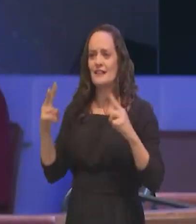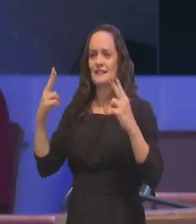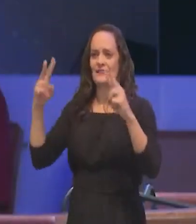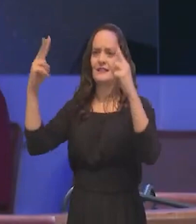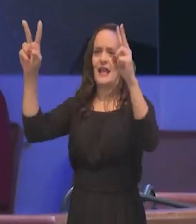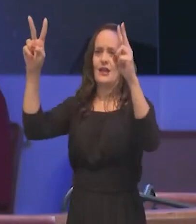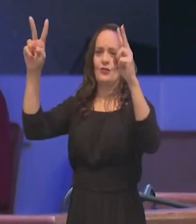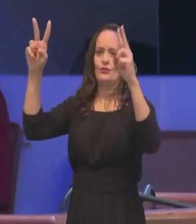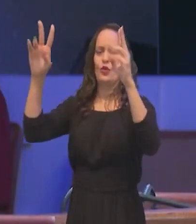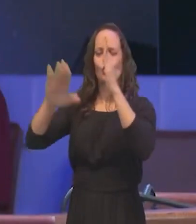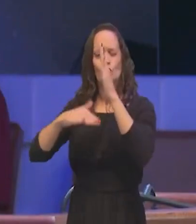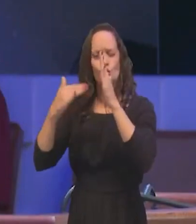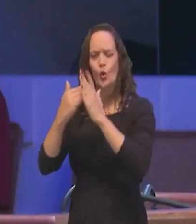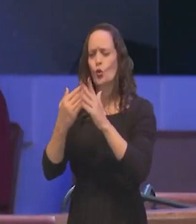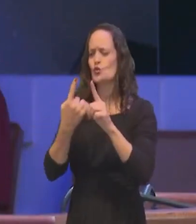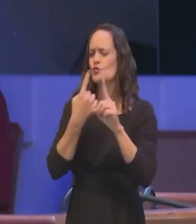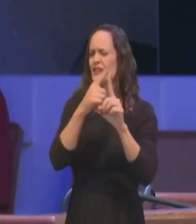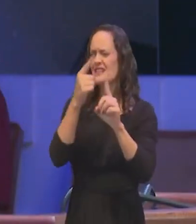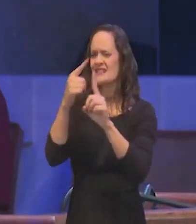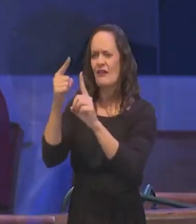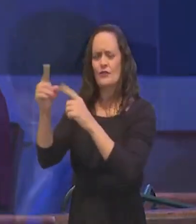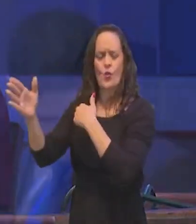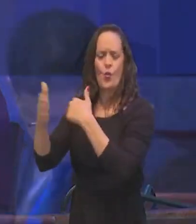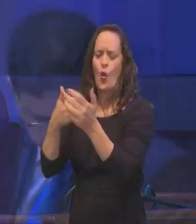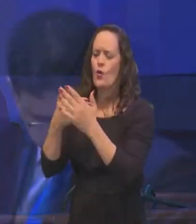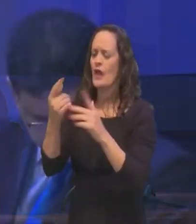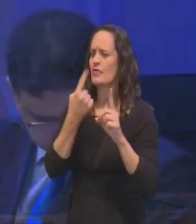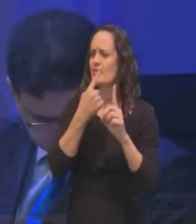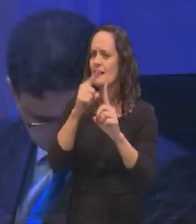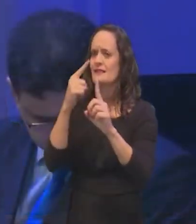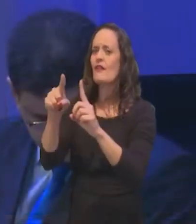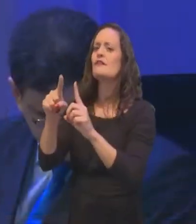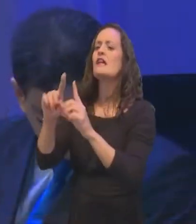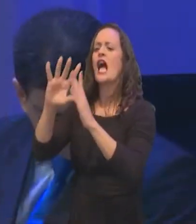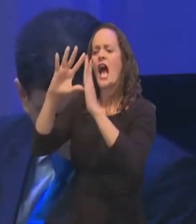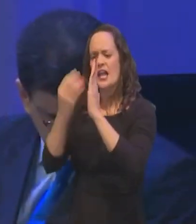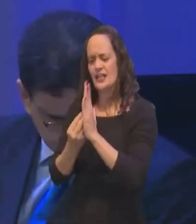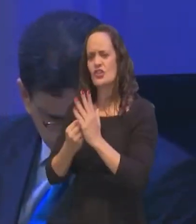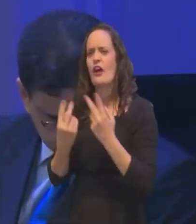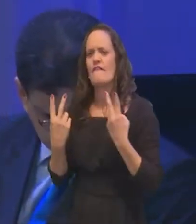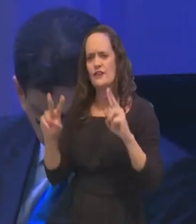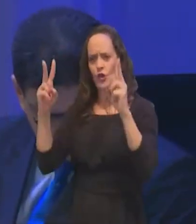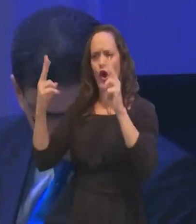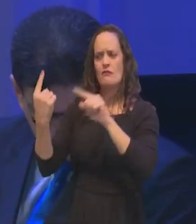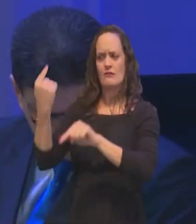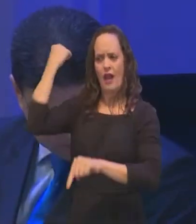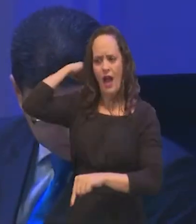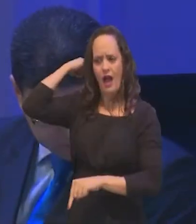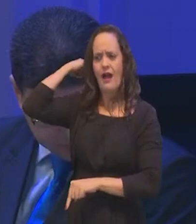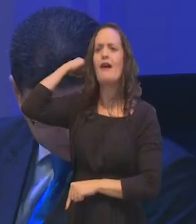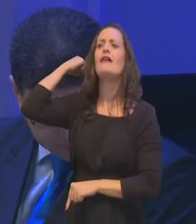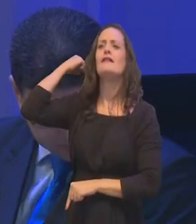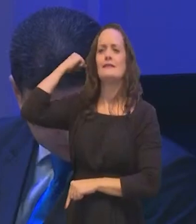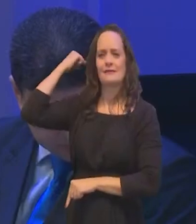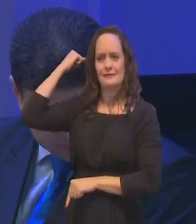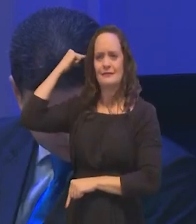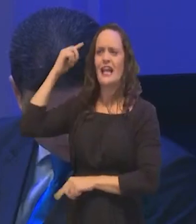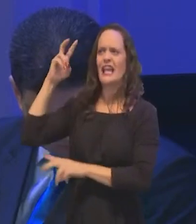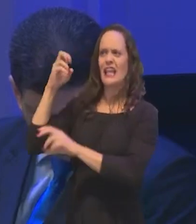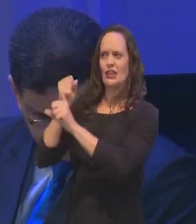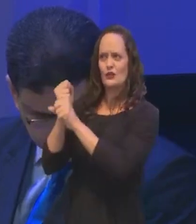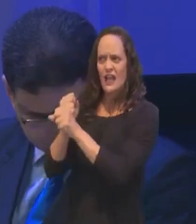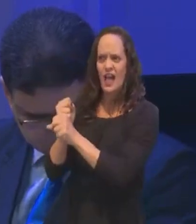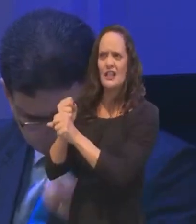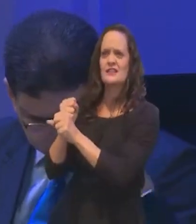os desafios do seu tempo, seja ele qual for. Ela venceu no primeiro século, ela venceu nos primeiros 500 anos,